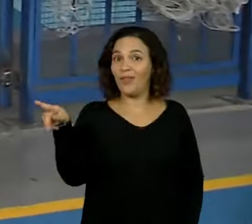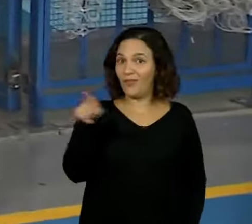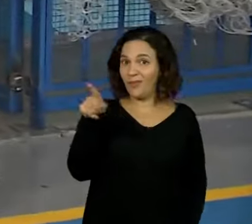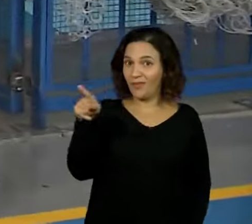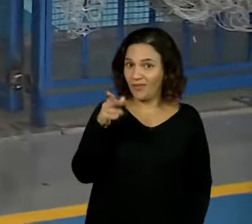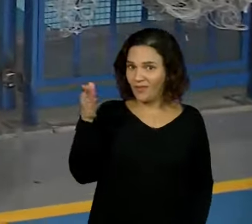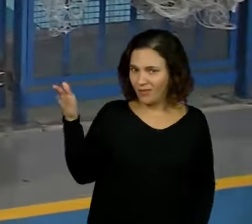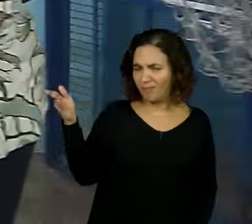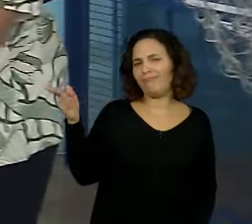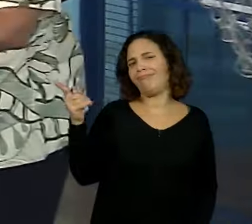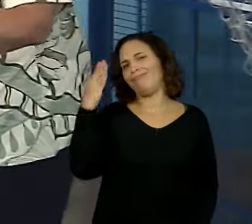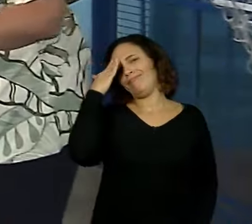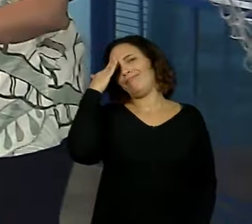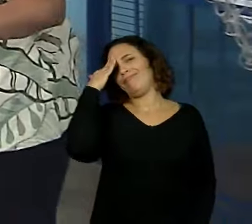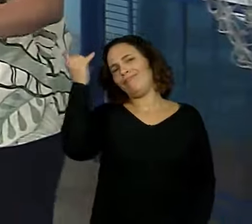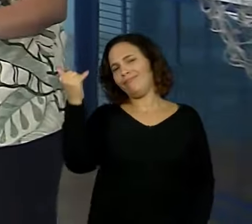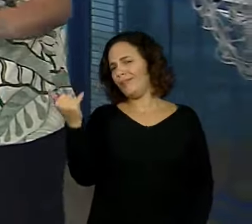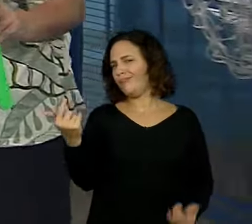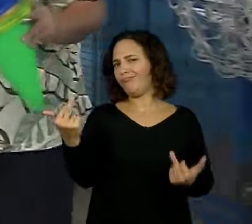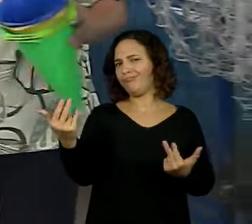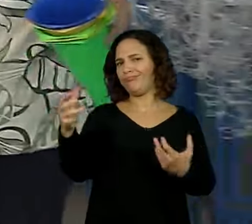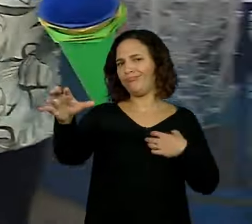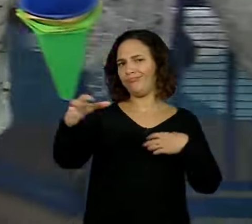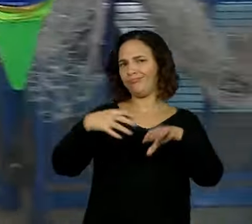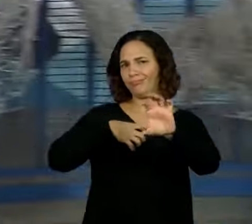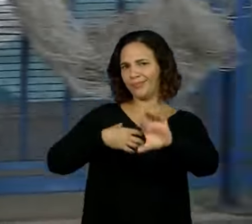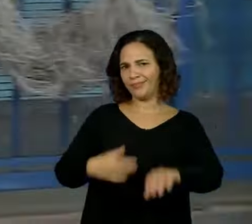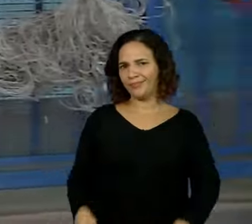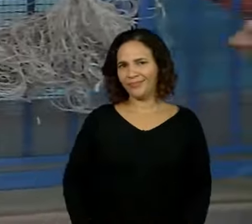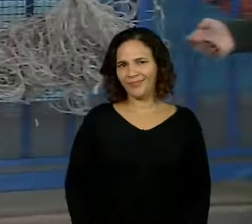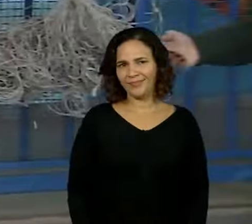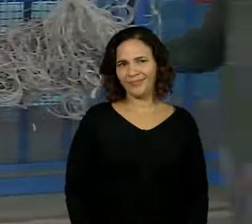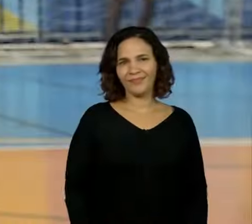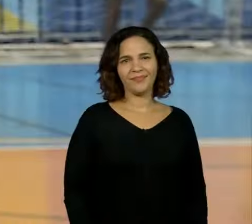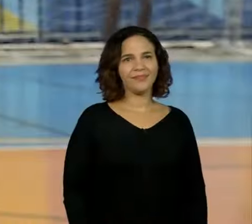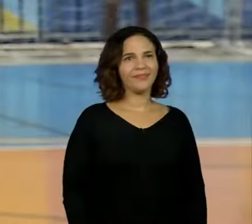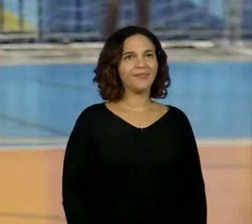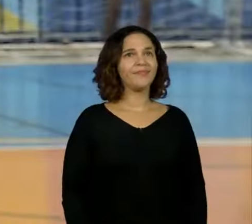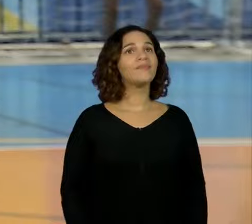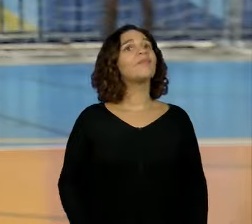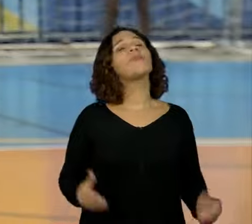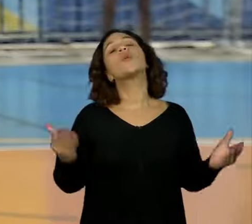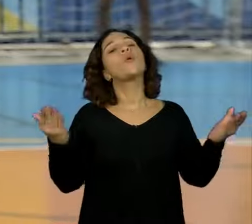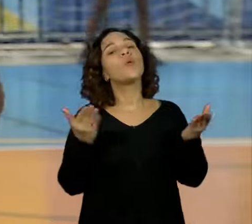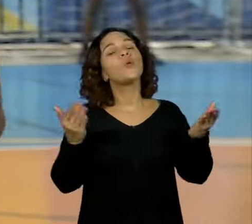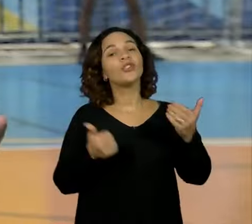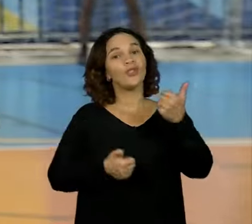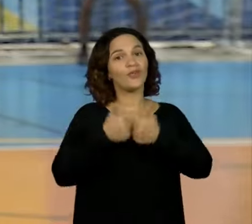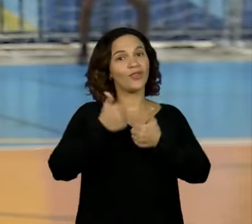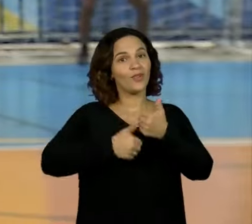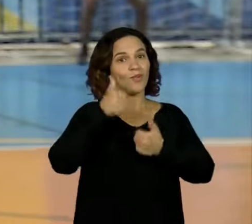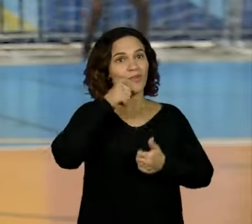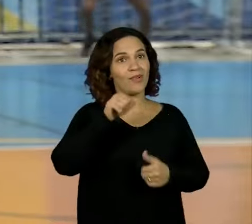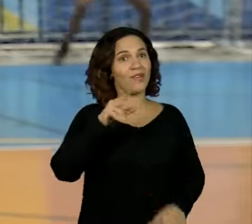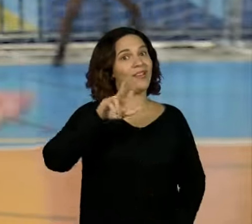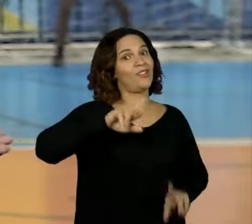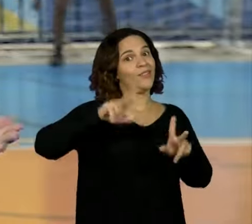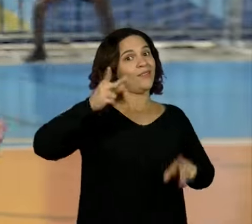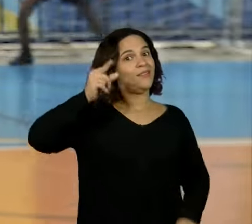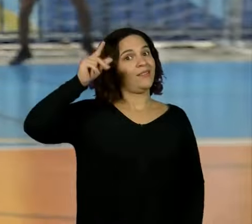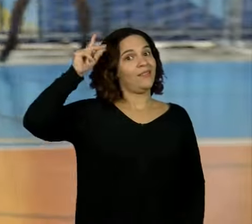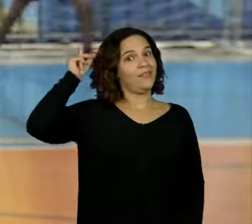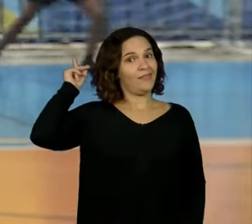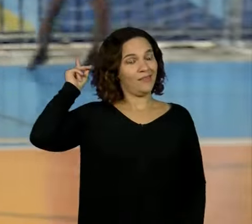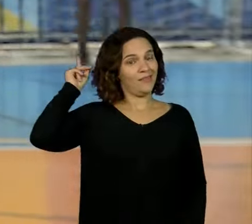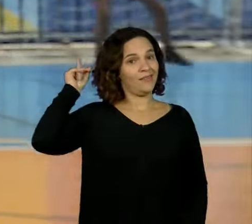Karine sabe muito bem o que é passar por isso. Então, hoje o futebol feminino, diferente da minha época e da época